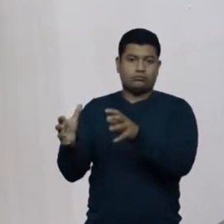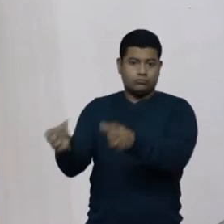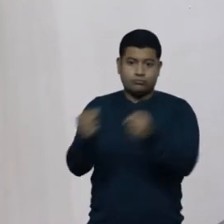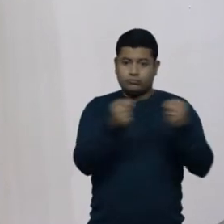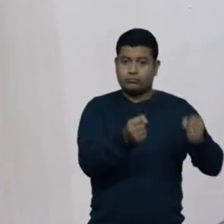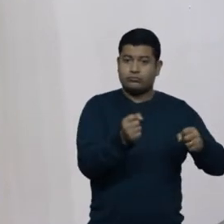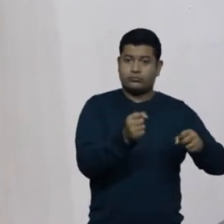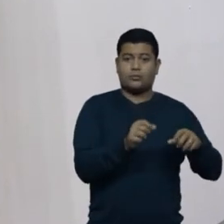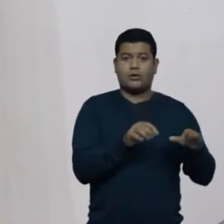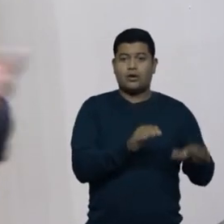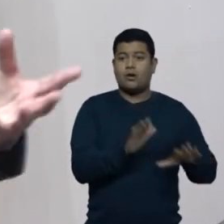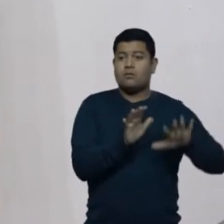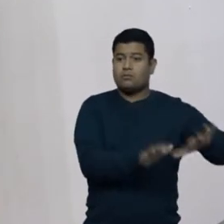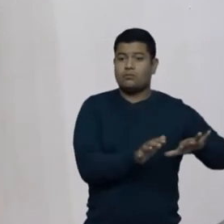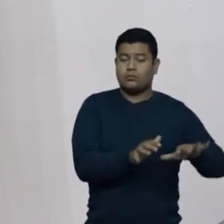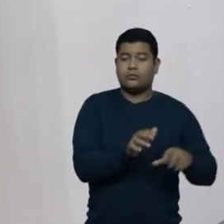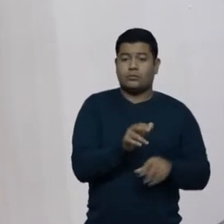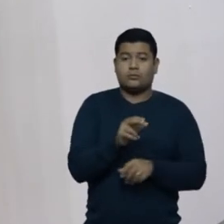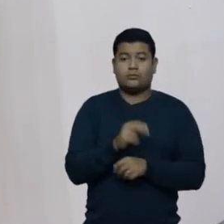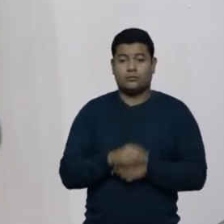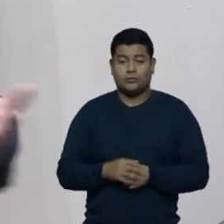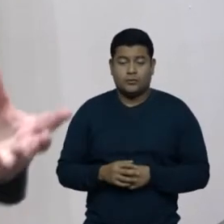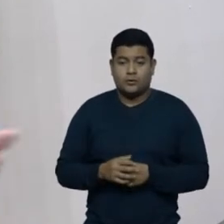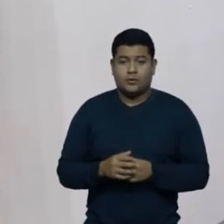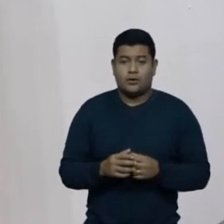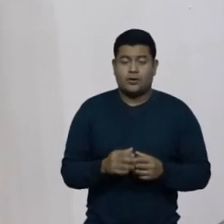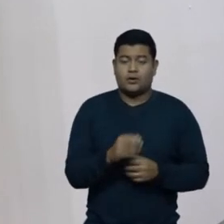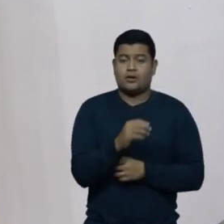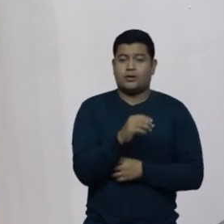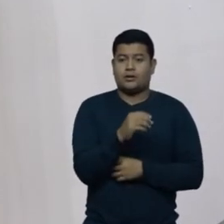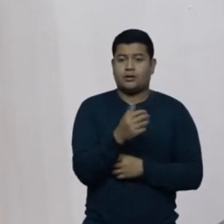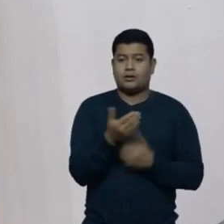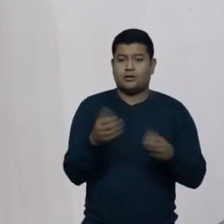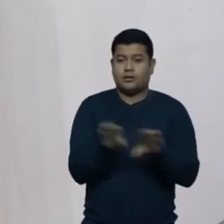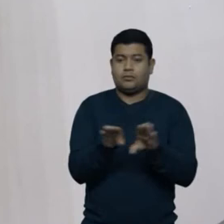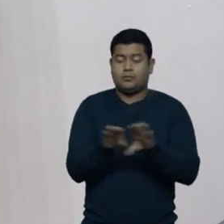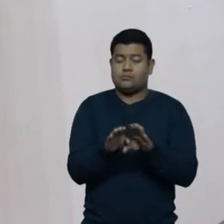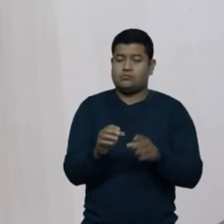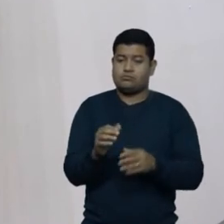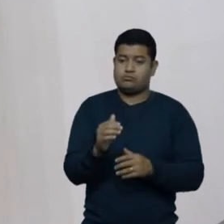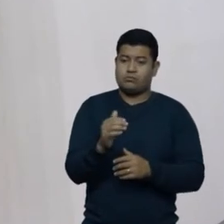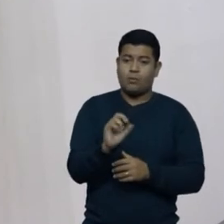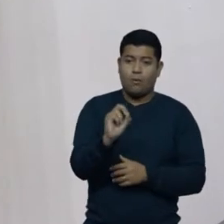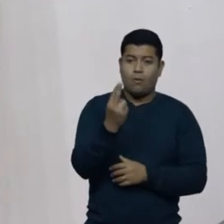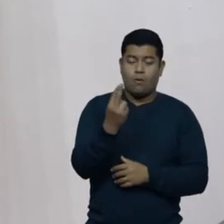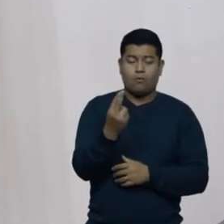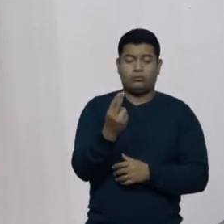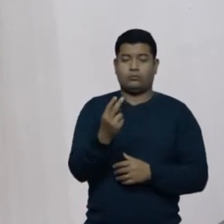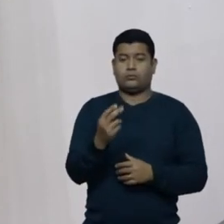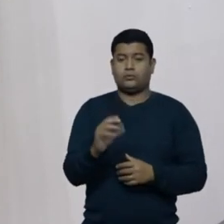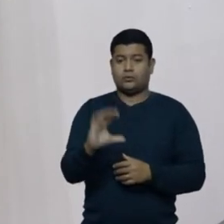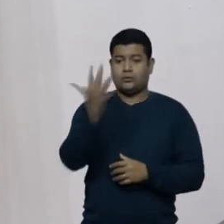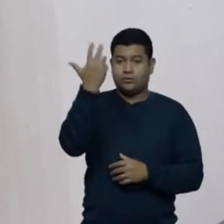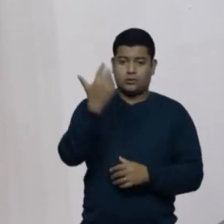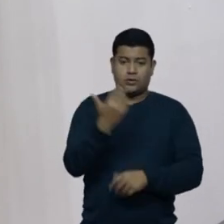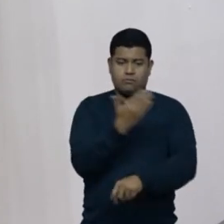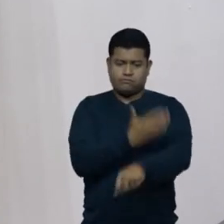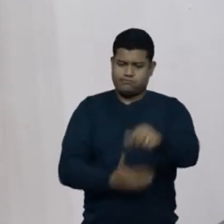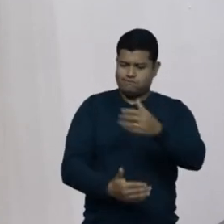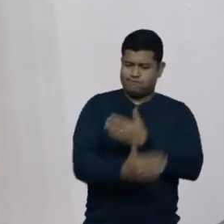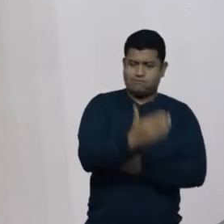ferido. Terminada a operação, quando dava o sucesso, conseguia liberar a